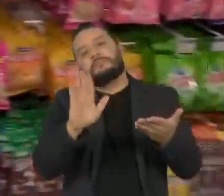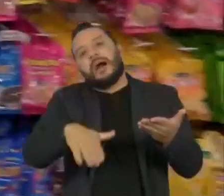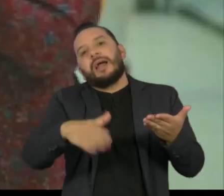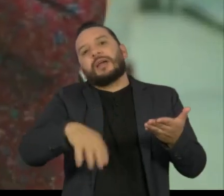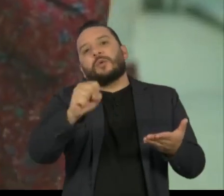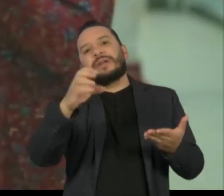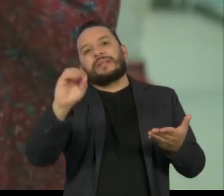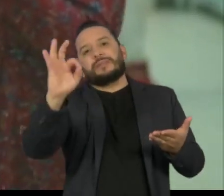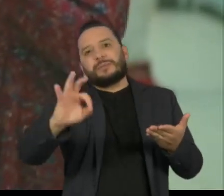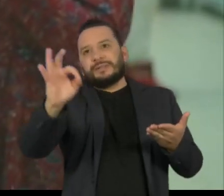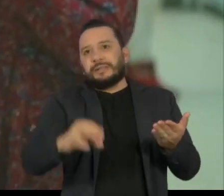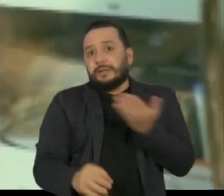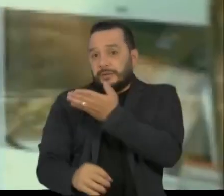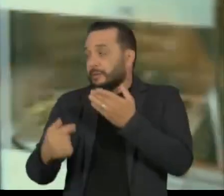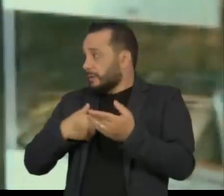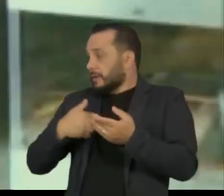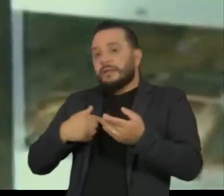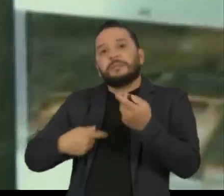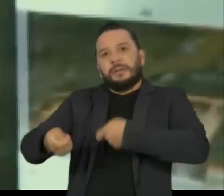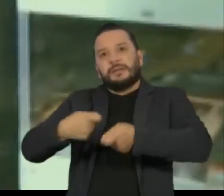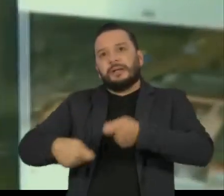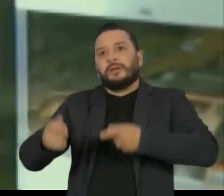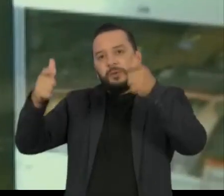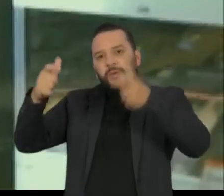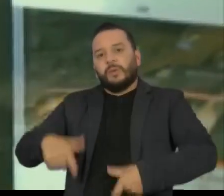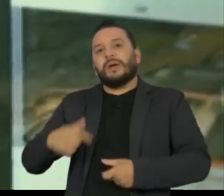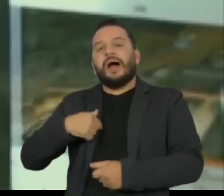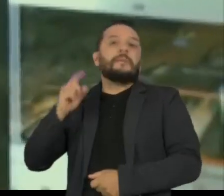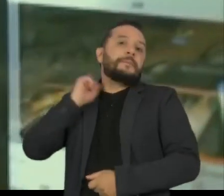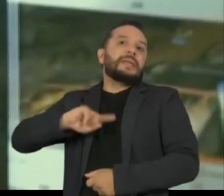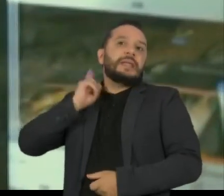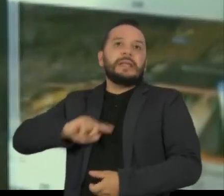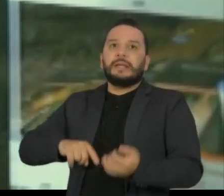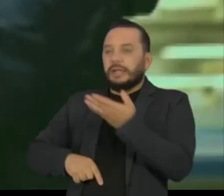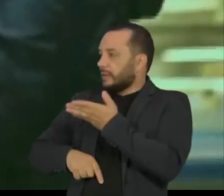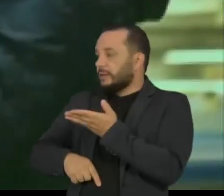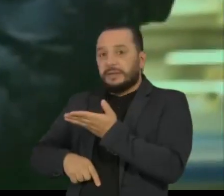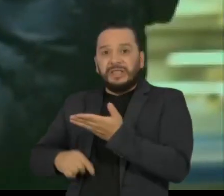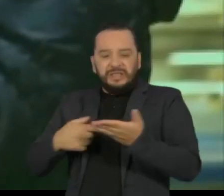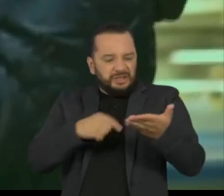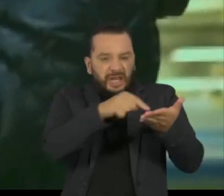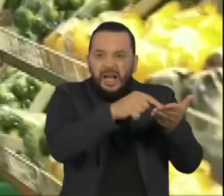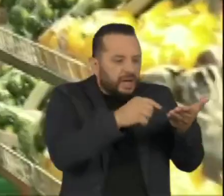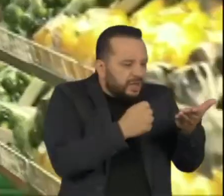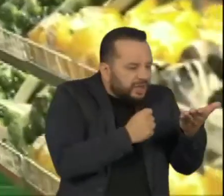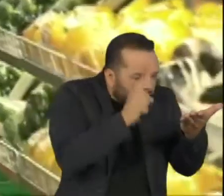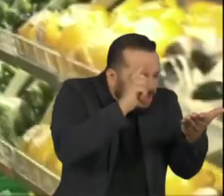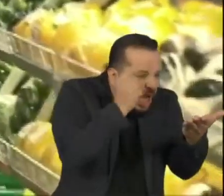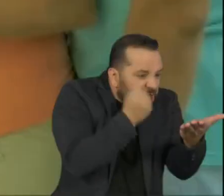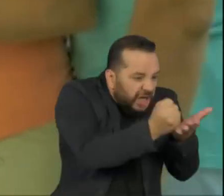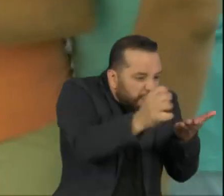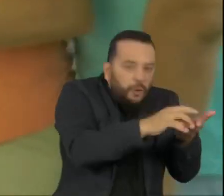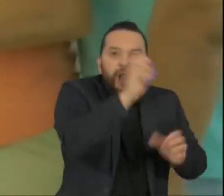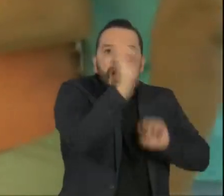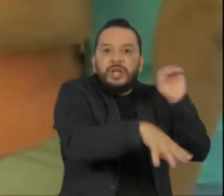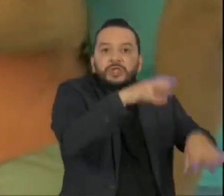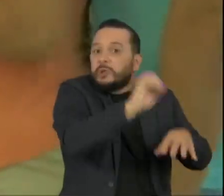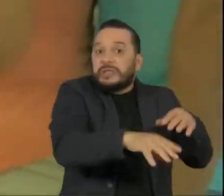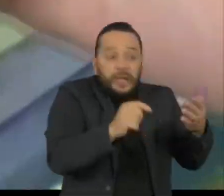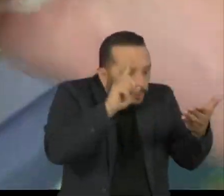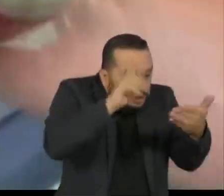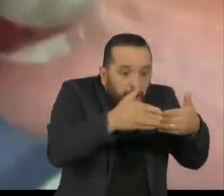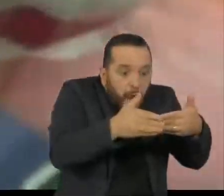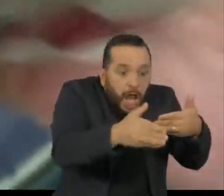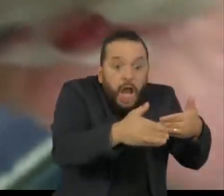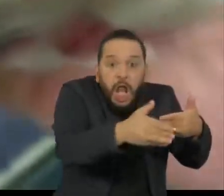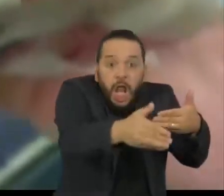80%. Neste mercado, na cidade de Perdões, Minas Gerais, tudo que seria descartado pela indústria é vendido dentro do